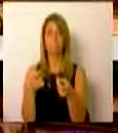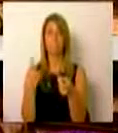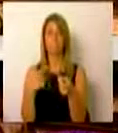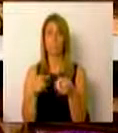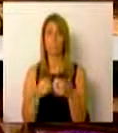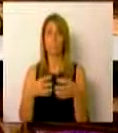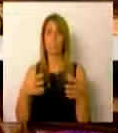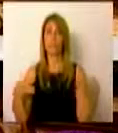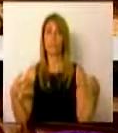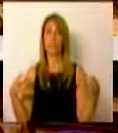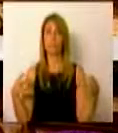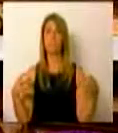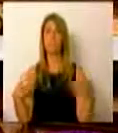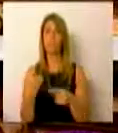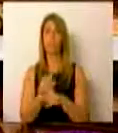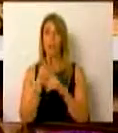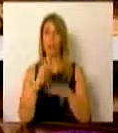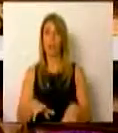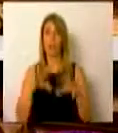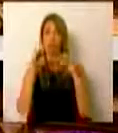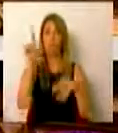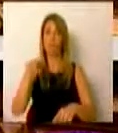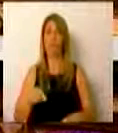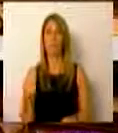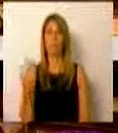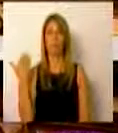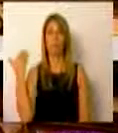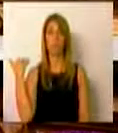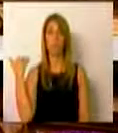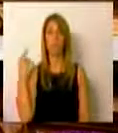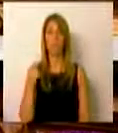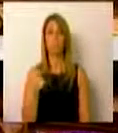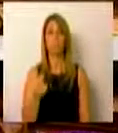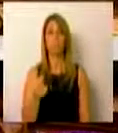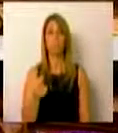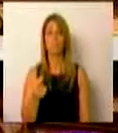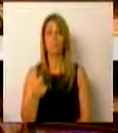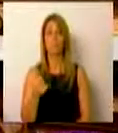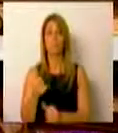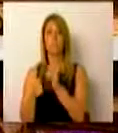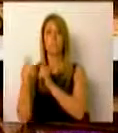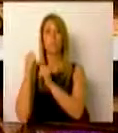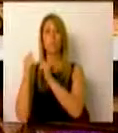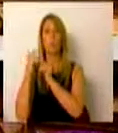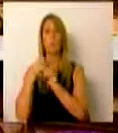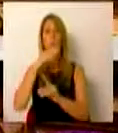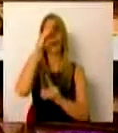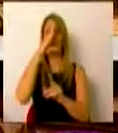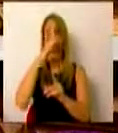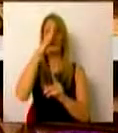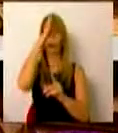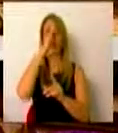acréscimo notório, várias evoluções, nomeadamente agora, recentemente, com o retrocesso do Estado Islâmico, o regresso